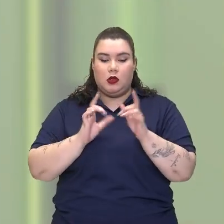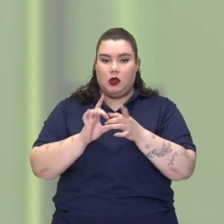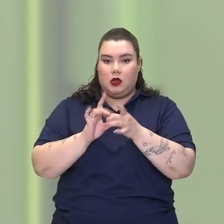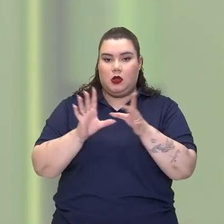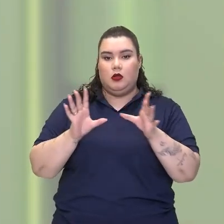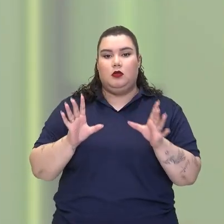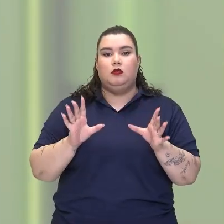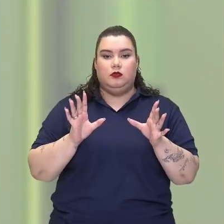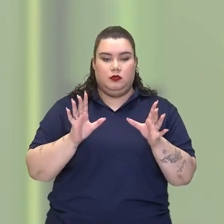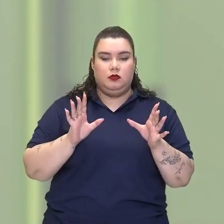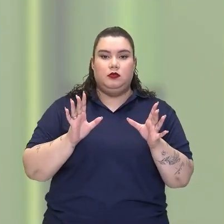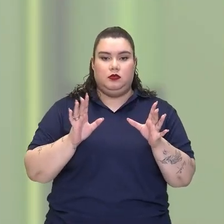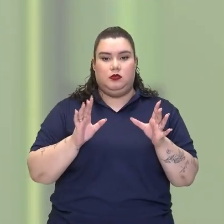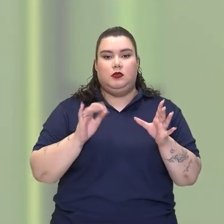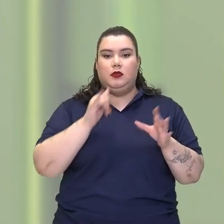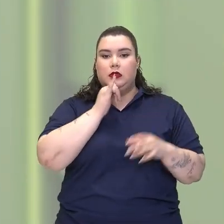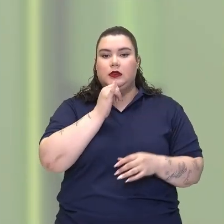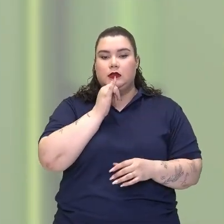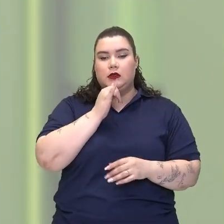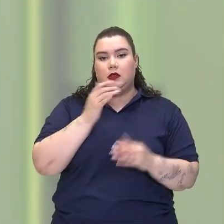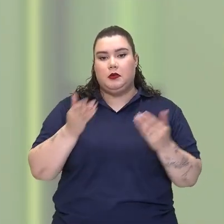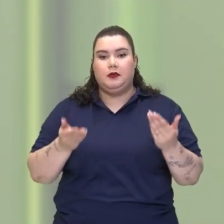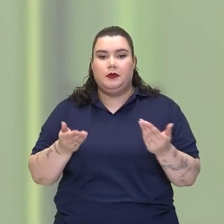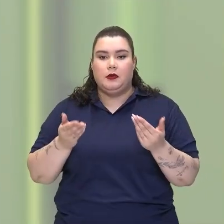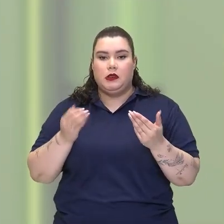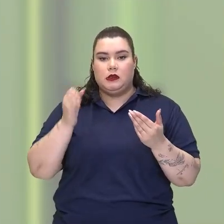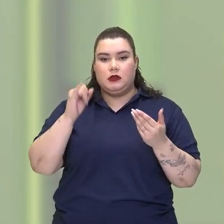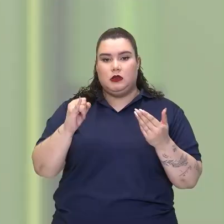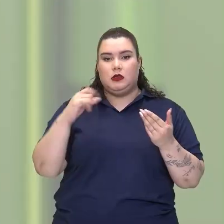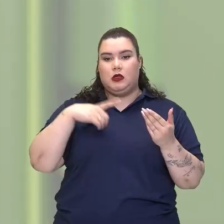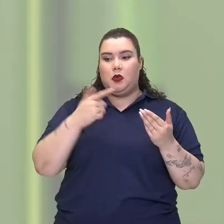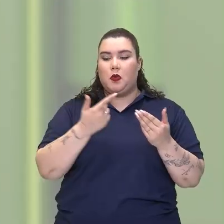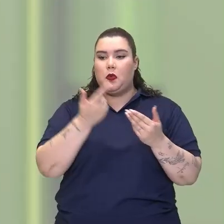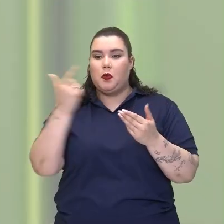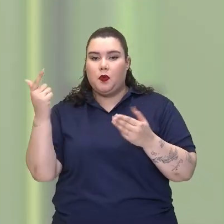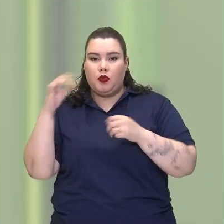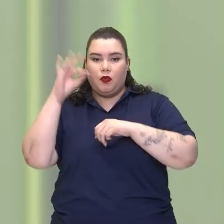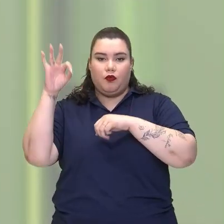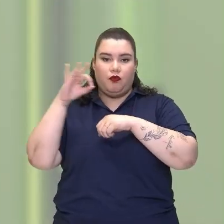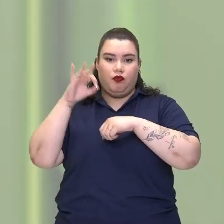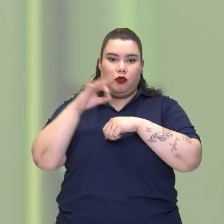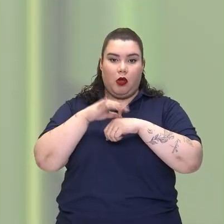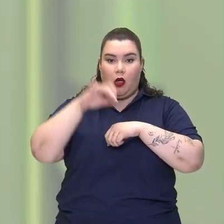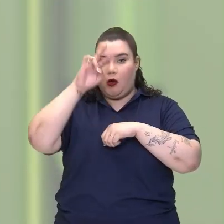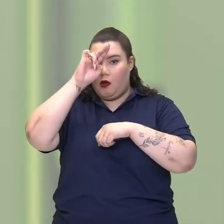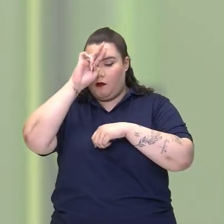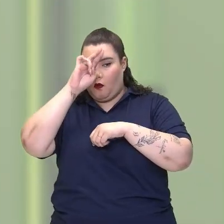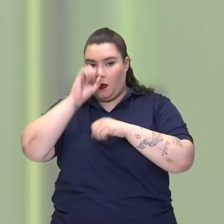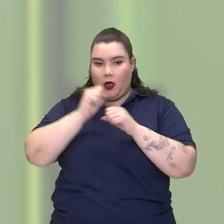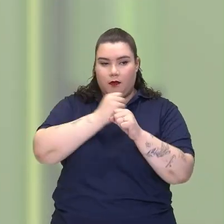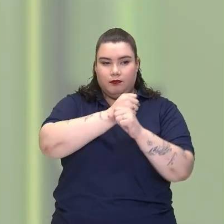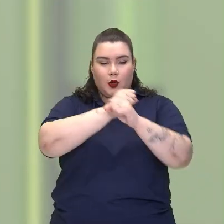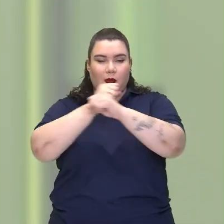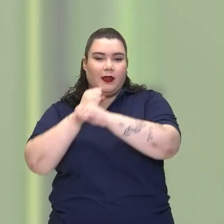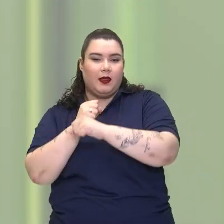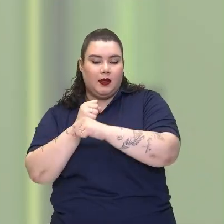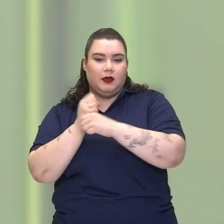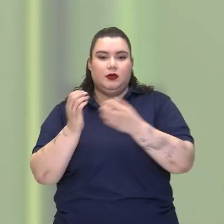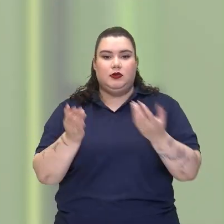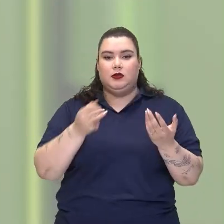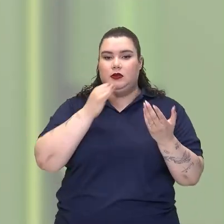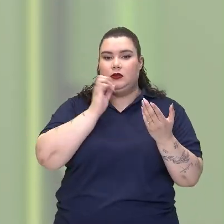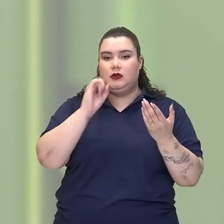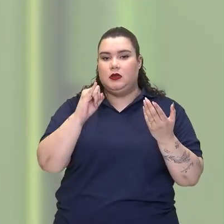ali de alguns predadores, por exemplo, né? Se chega ali um outro inseto naquele espaço, a formiga não deixa ficar, ou se tem uma